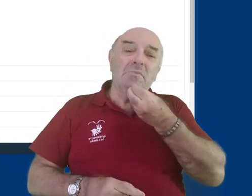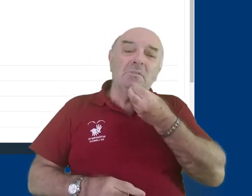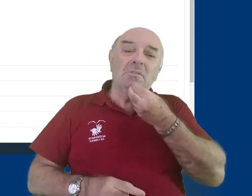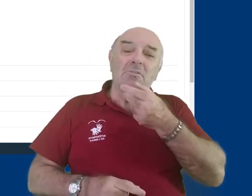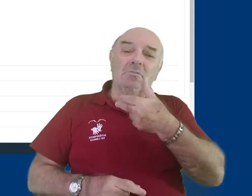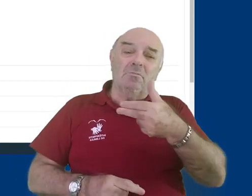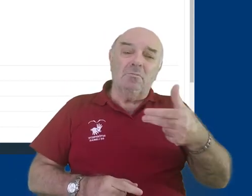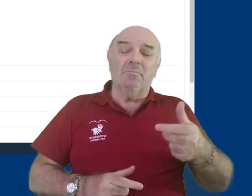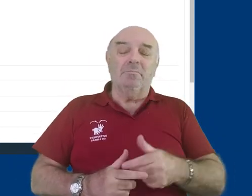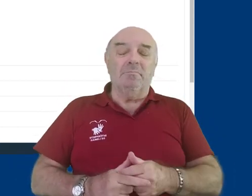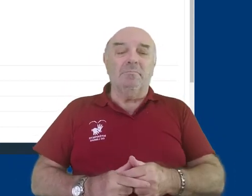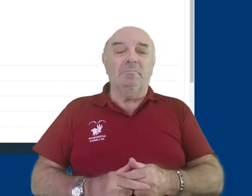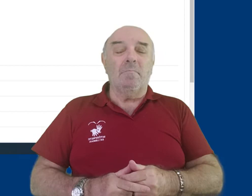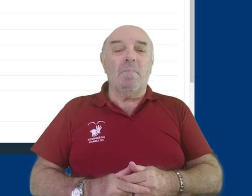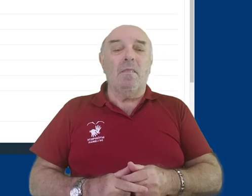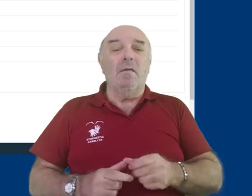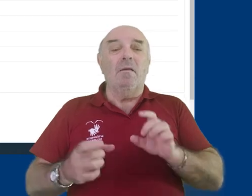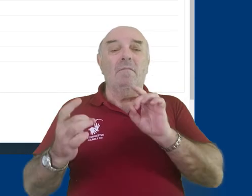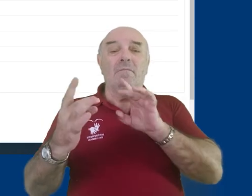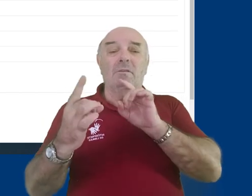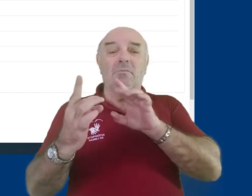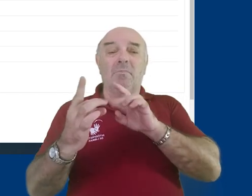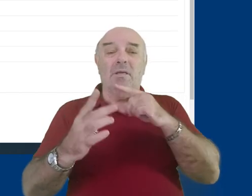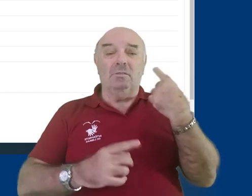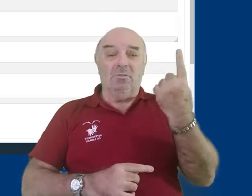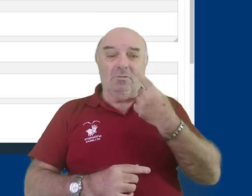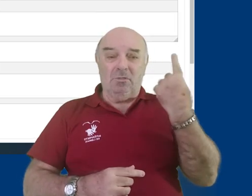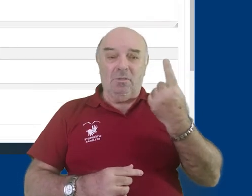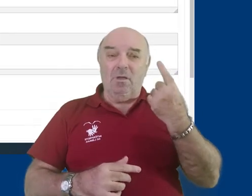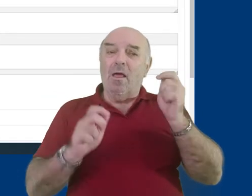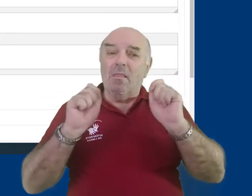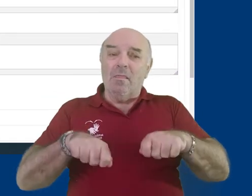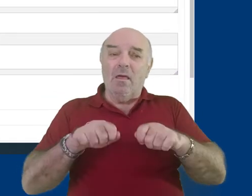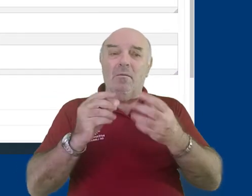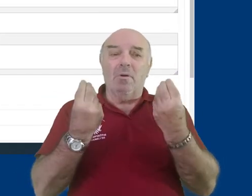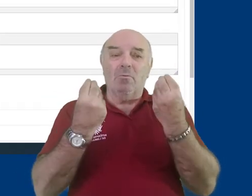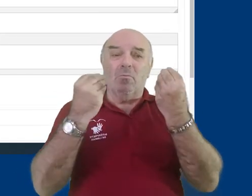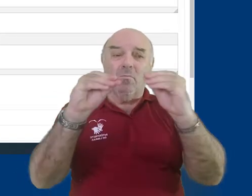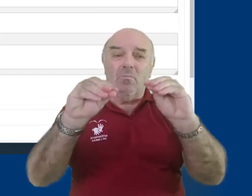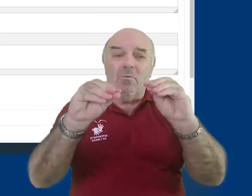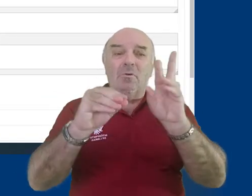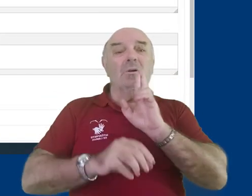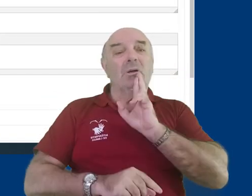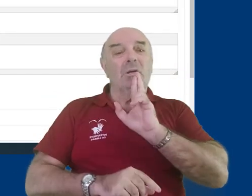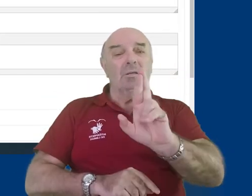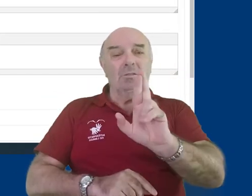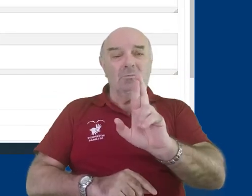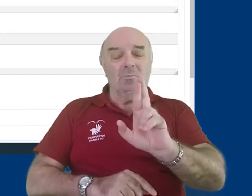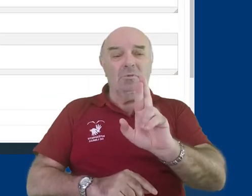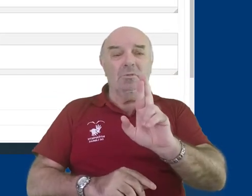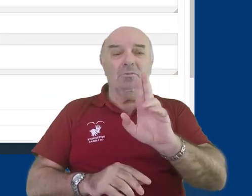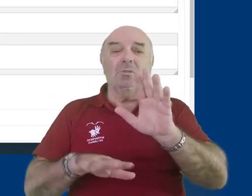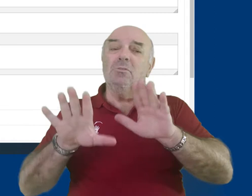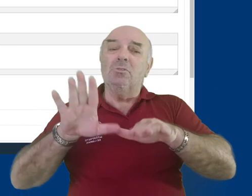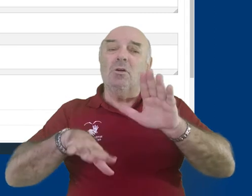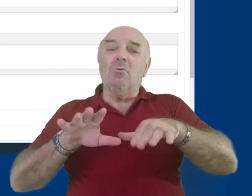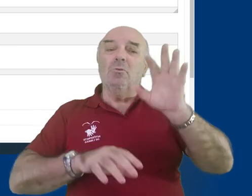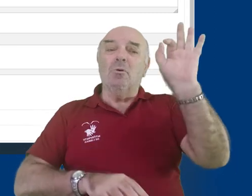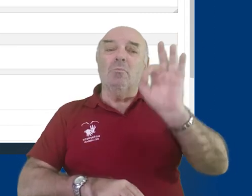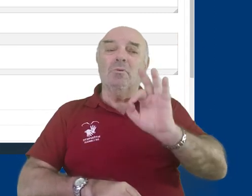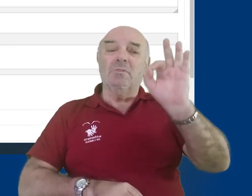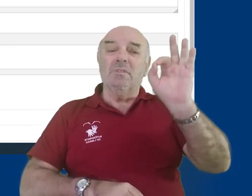demoras entre tentativas. Em feedback geral, podemos criar respostas pré-configuradas para